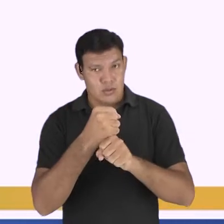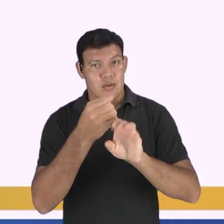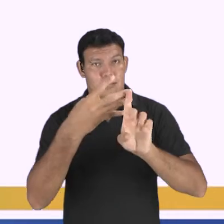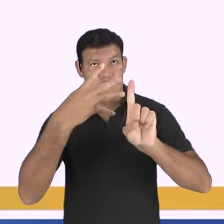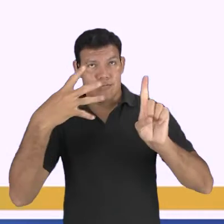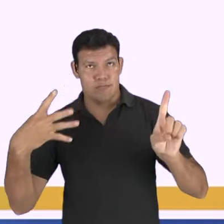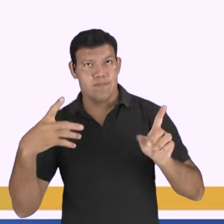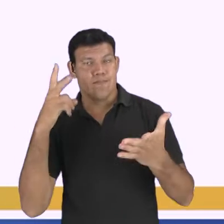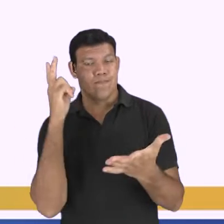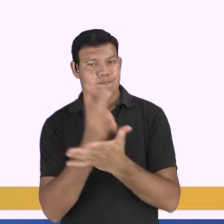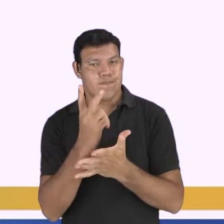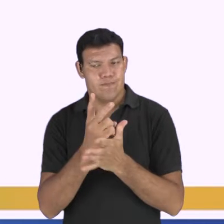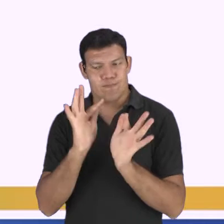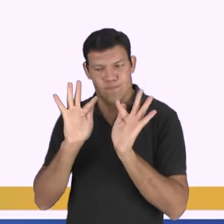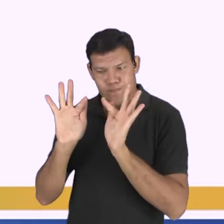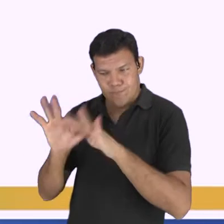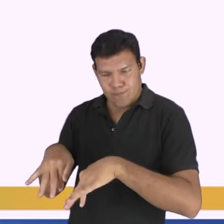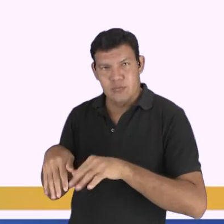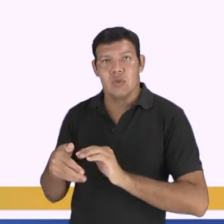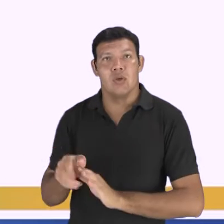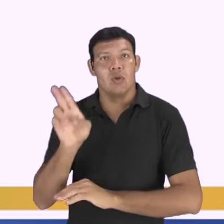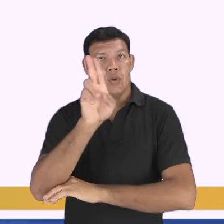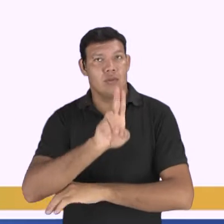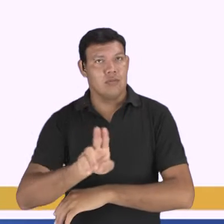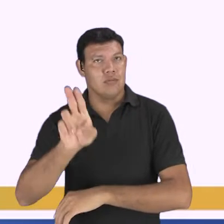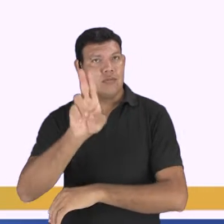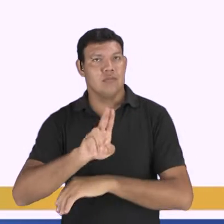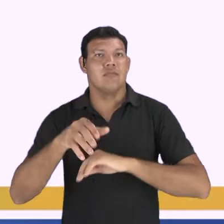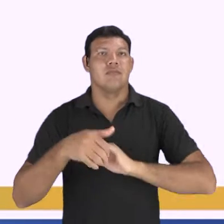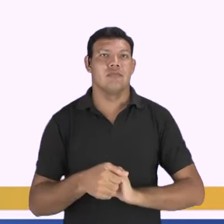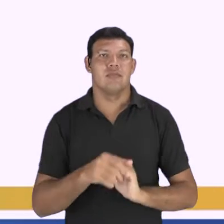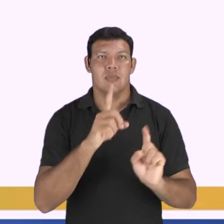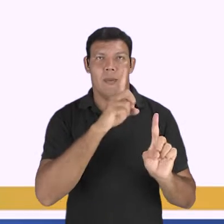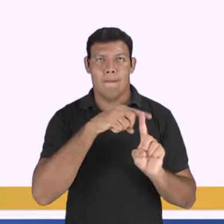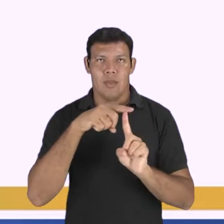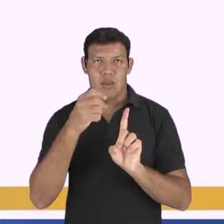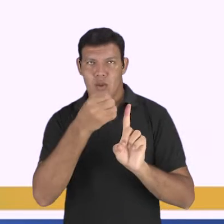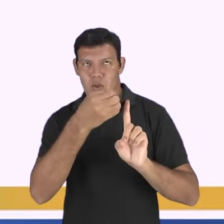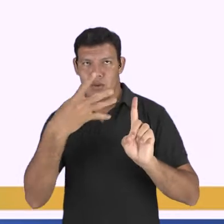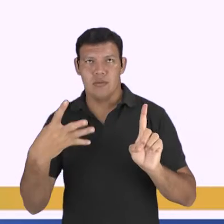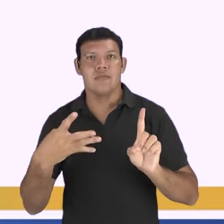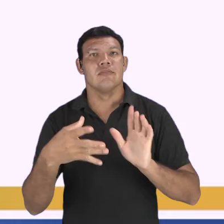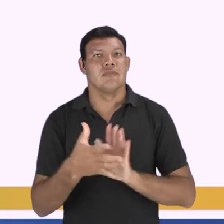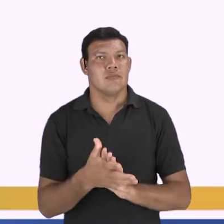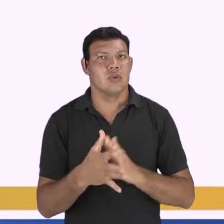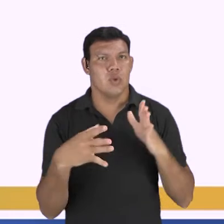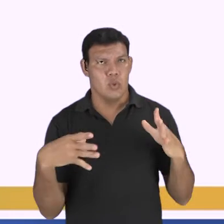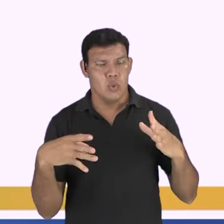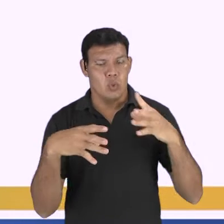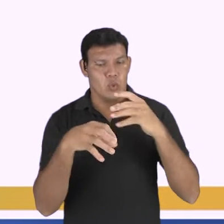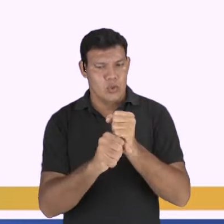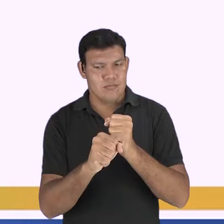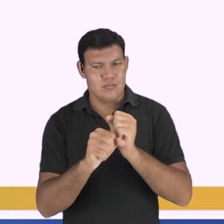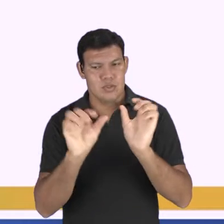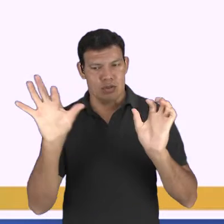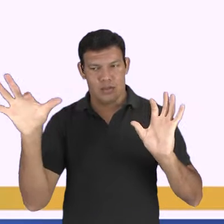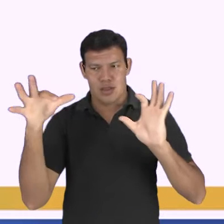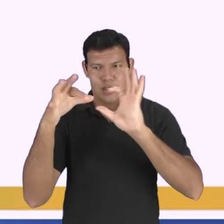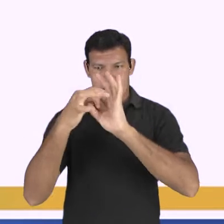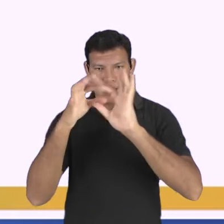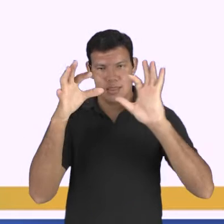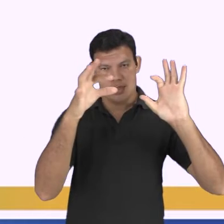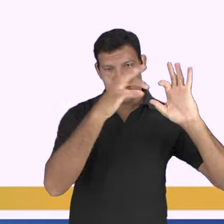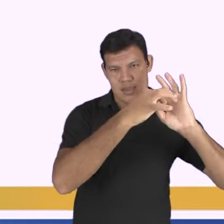conclusão, quando ele utiliza ali o operador argumentativo para encadear ali ideias que se